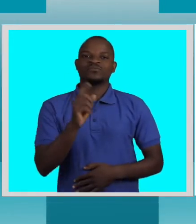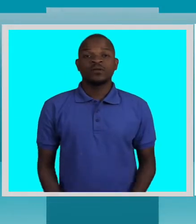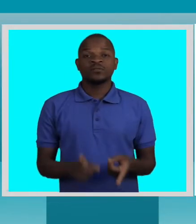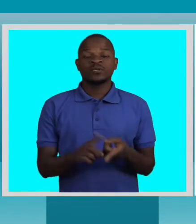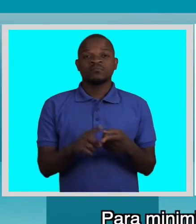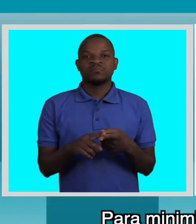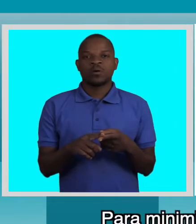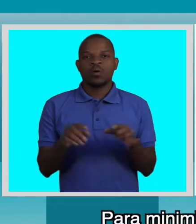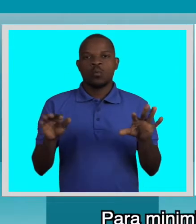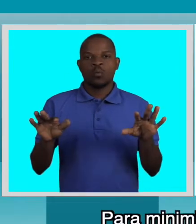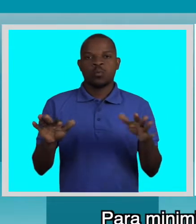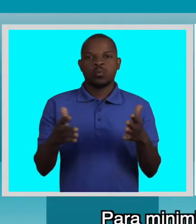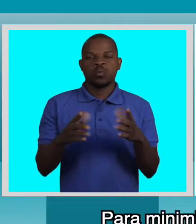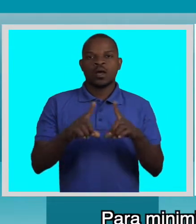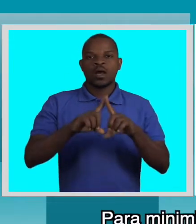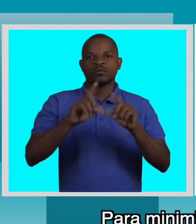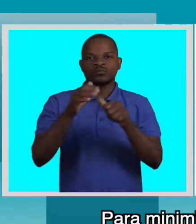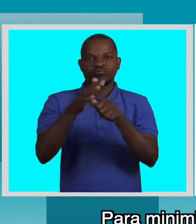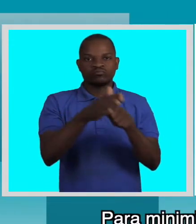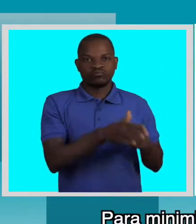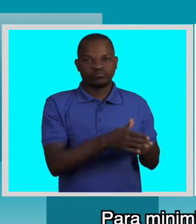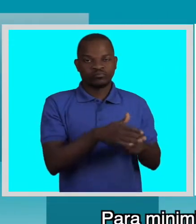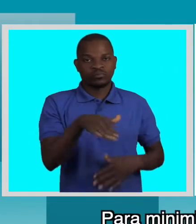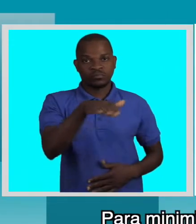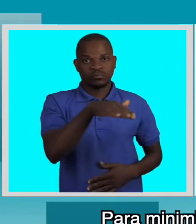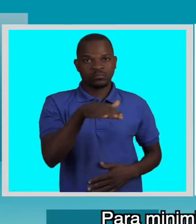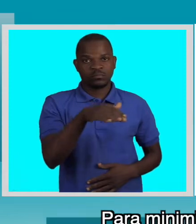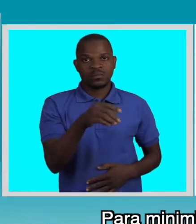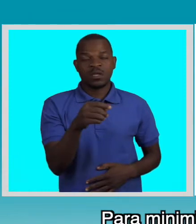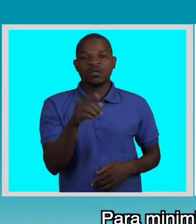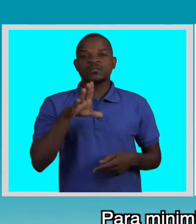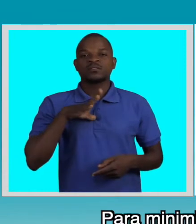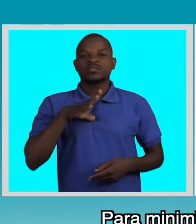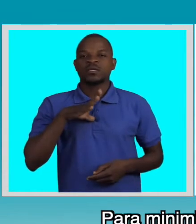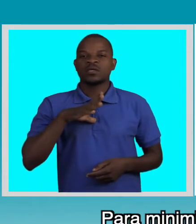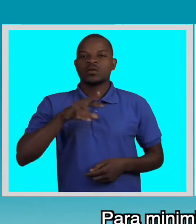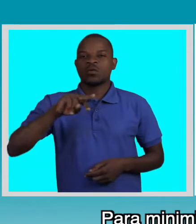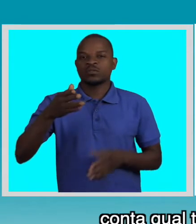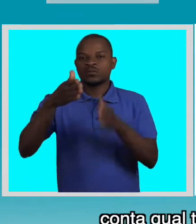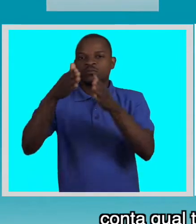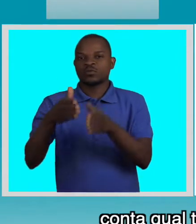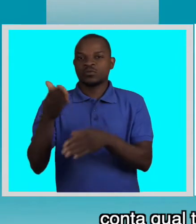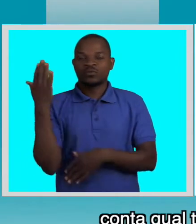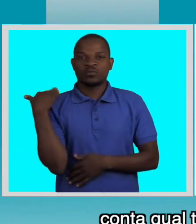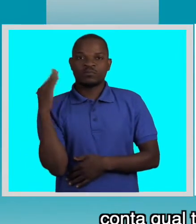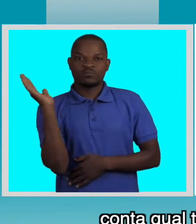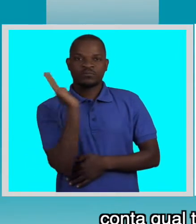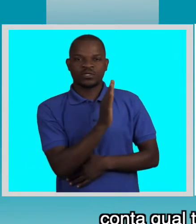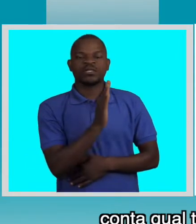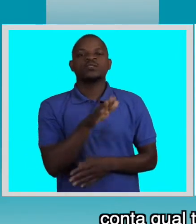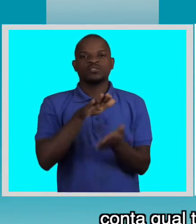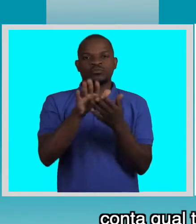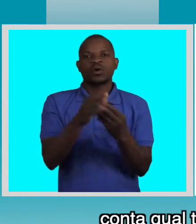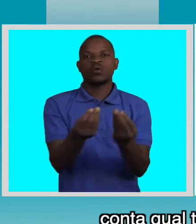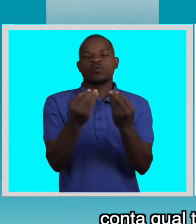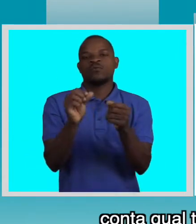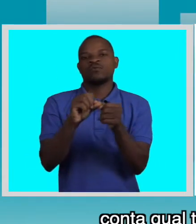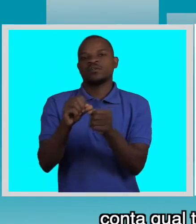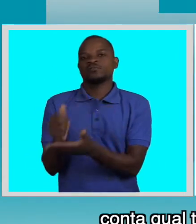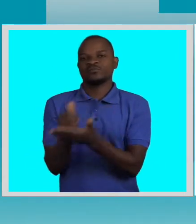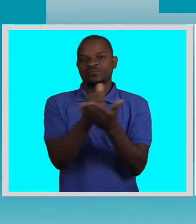Para minimizar a dor da discriminação social, Domingos Fumo, irmão de Luís, conta qual tem sido o papel da